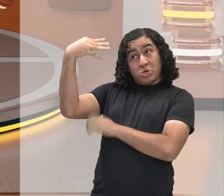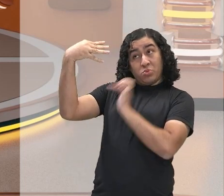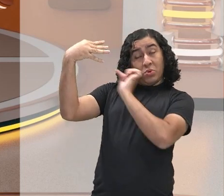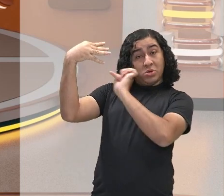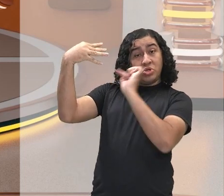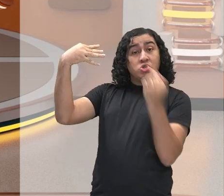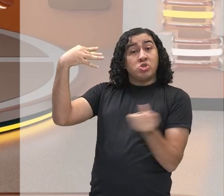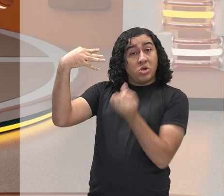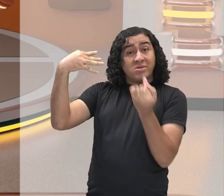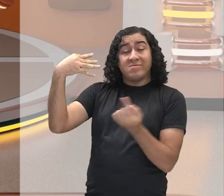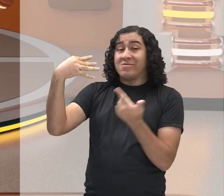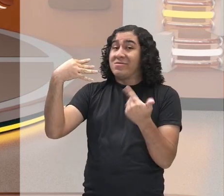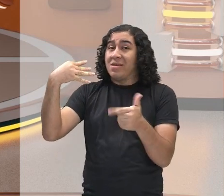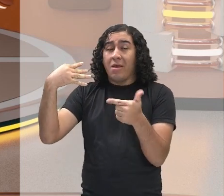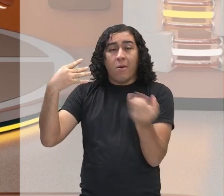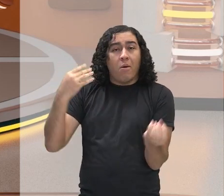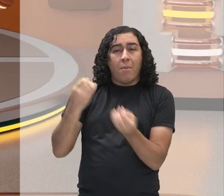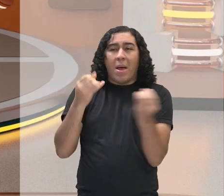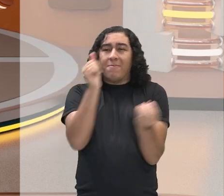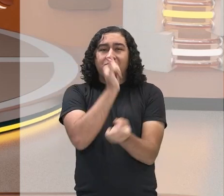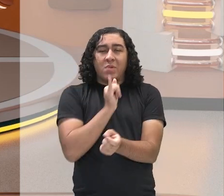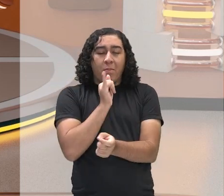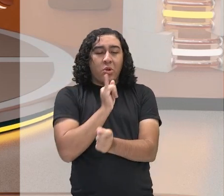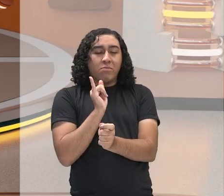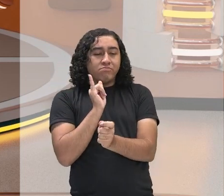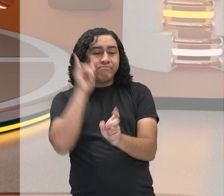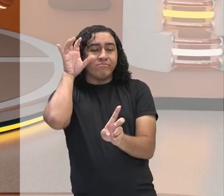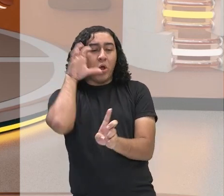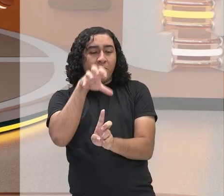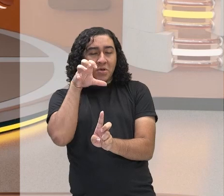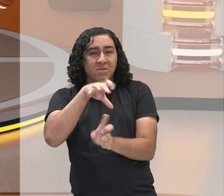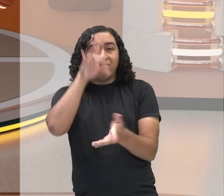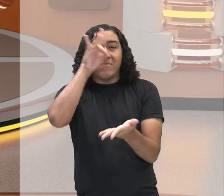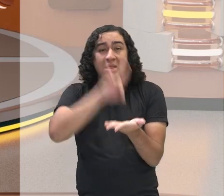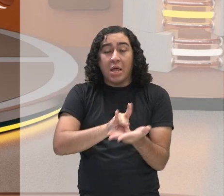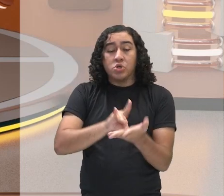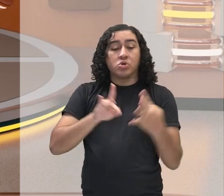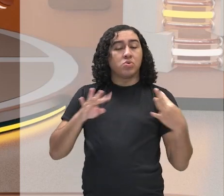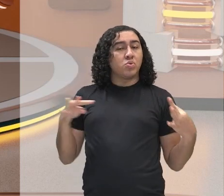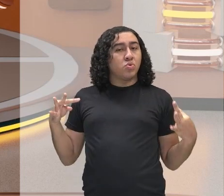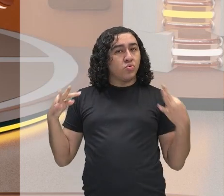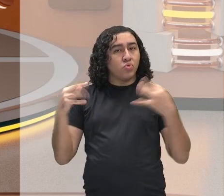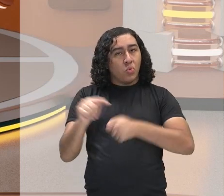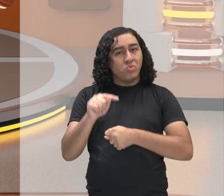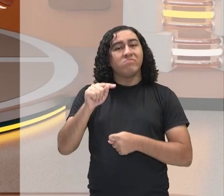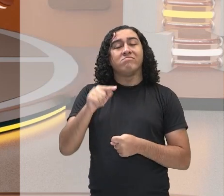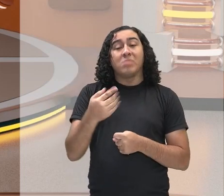né, traduzir, vamos dizer assim, no concreto, tudo aquilo que ele